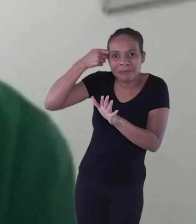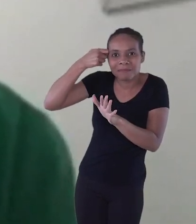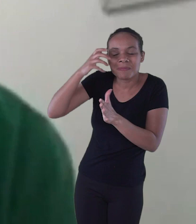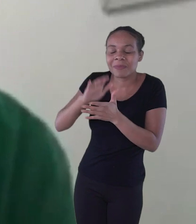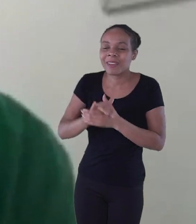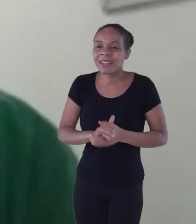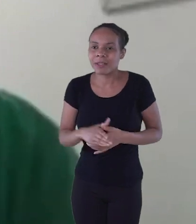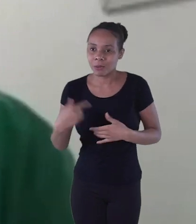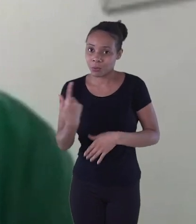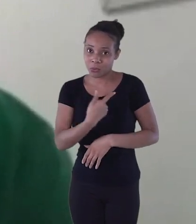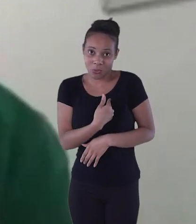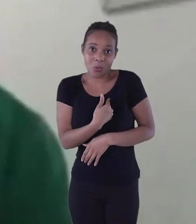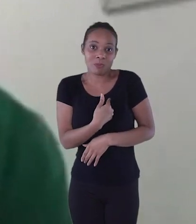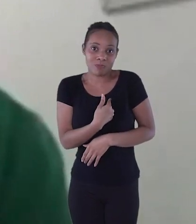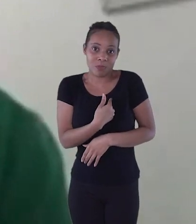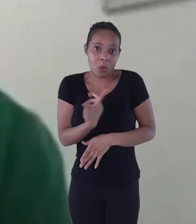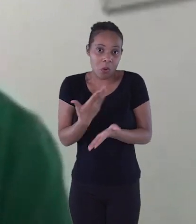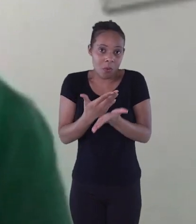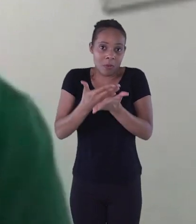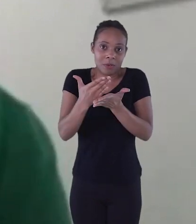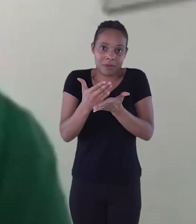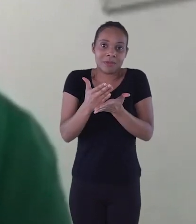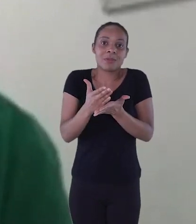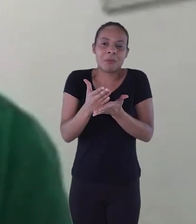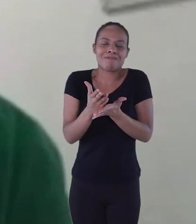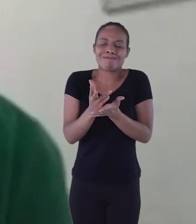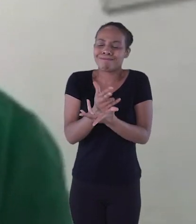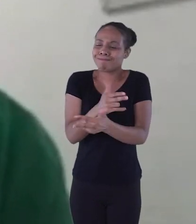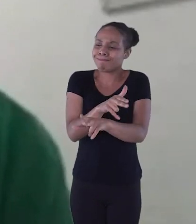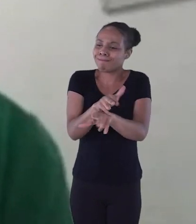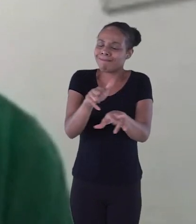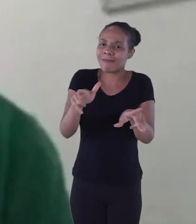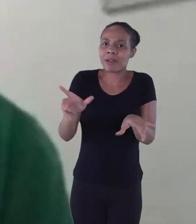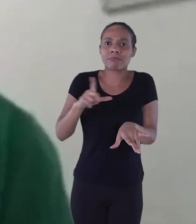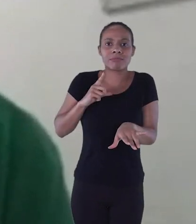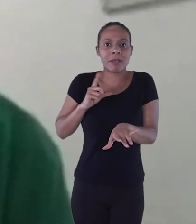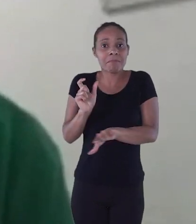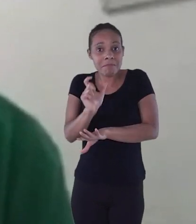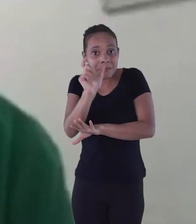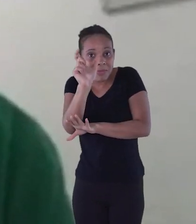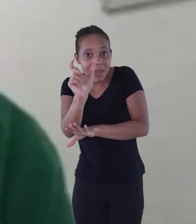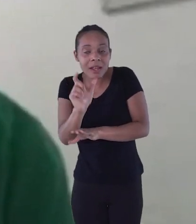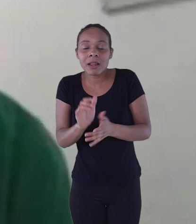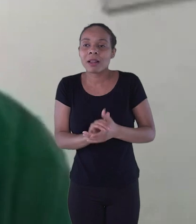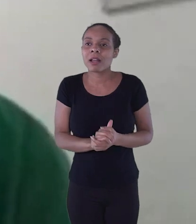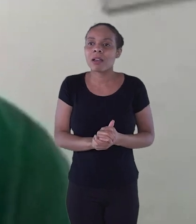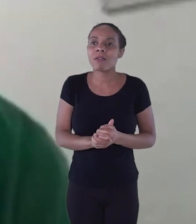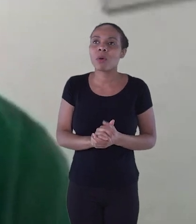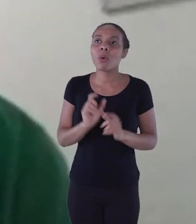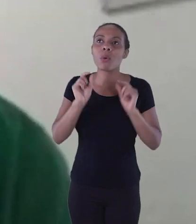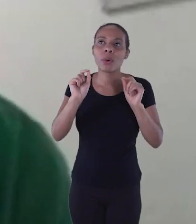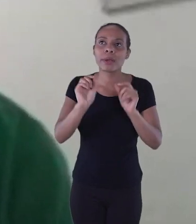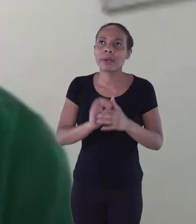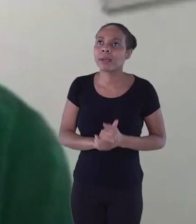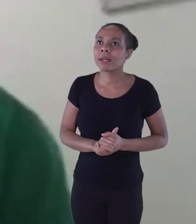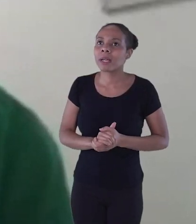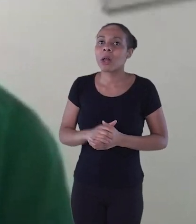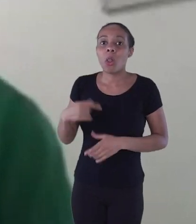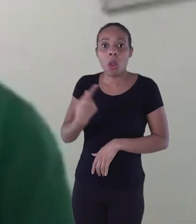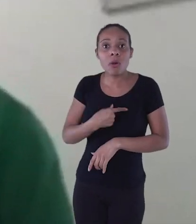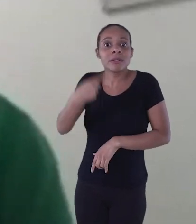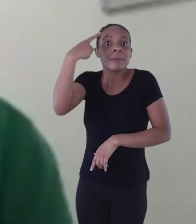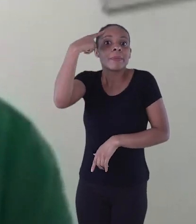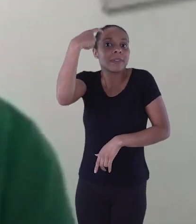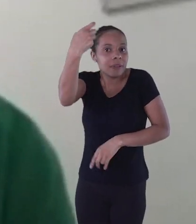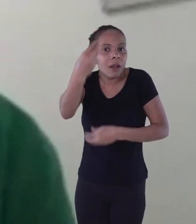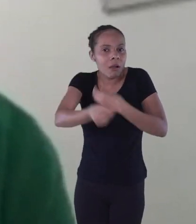usando muito isso. Chegou um momento que a gente está acabando falando muito dessa palavra, vamos trocar, que é a ideia de pensar uma população negra